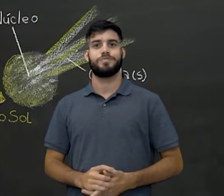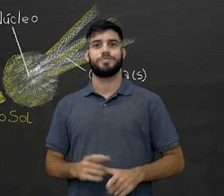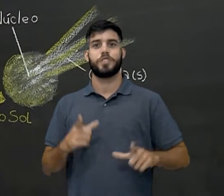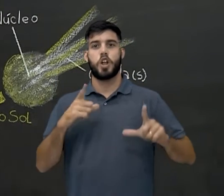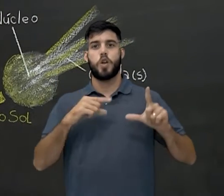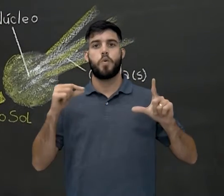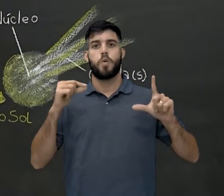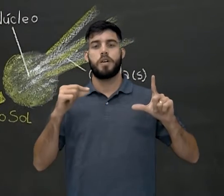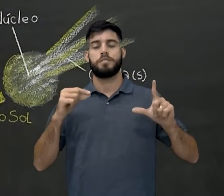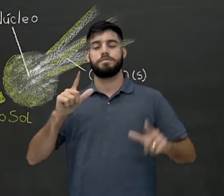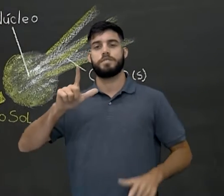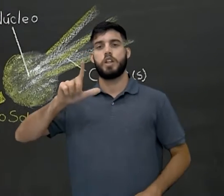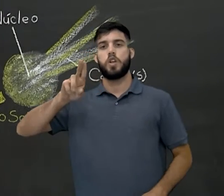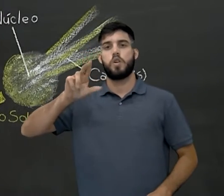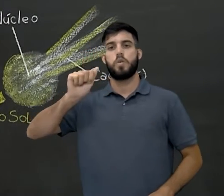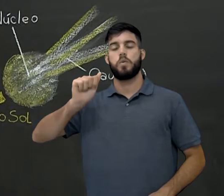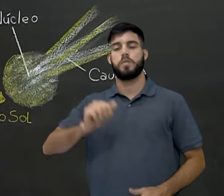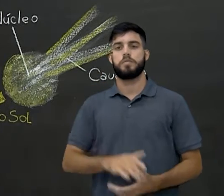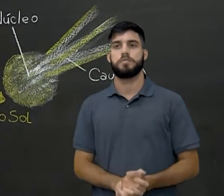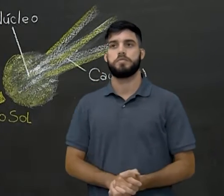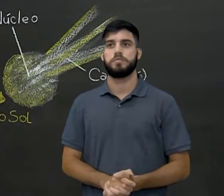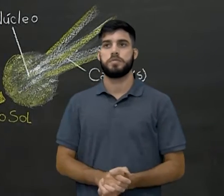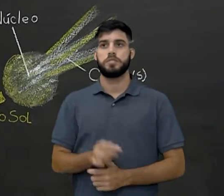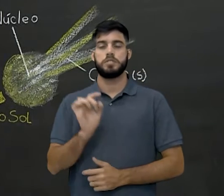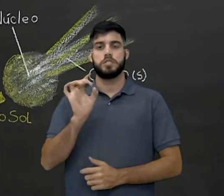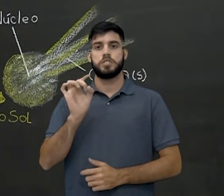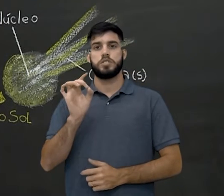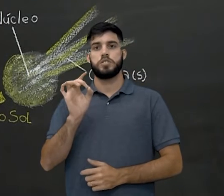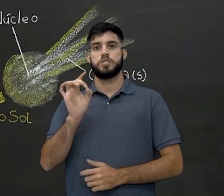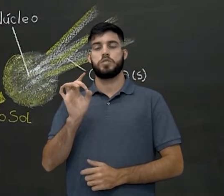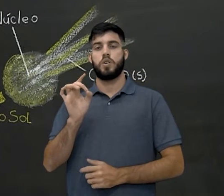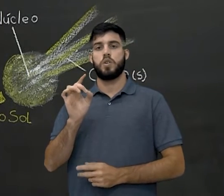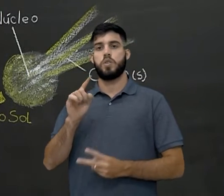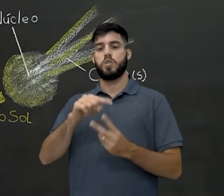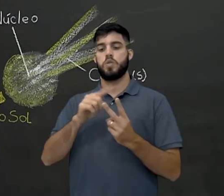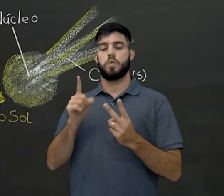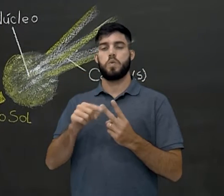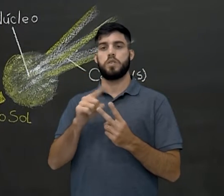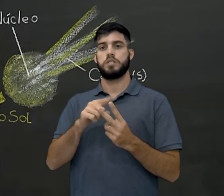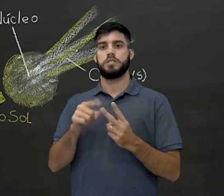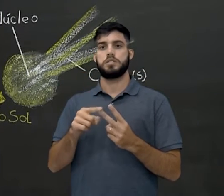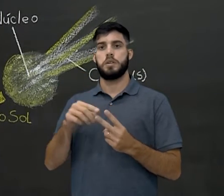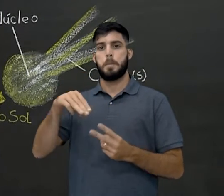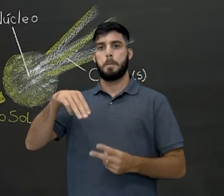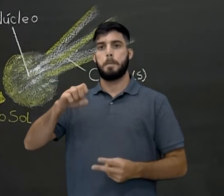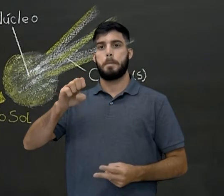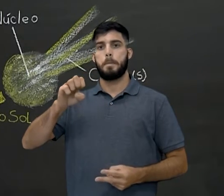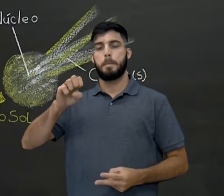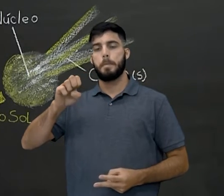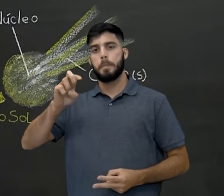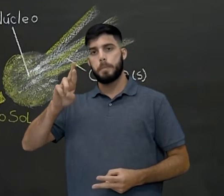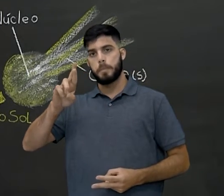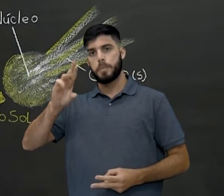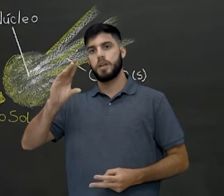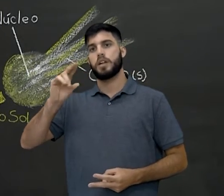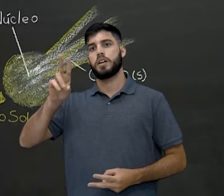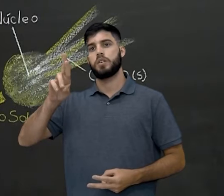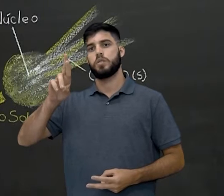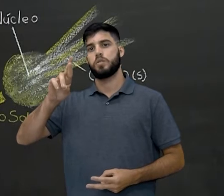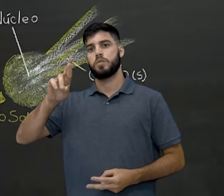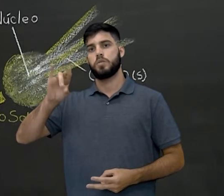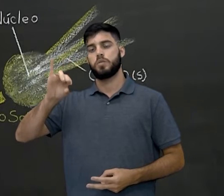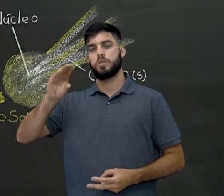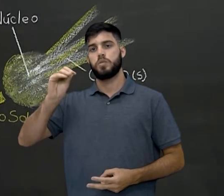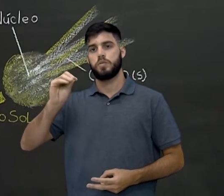Apenas Mercúrio e Vênus não tem Lua. E, no caso aqui de Vênus, né, o mais brilhante, aí a estrela